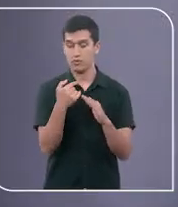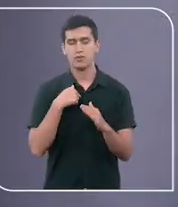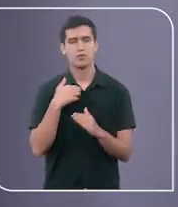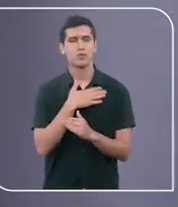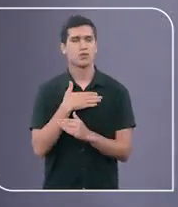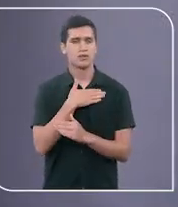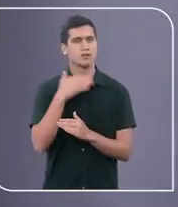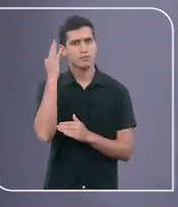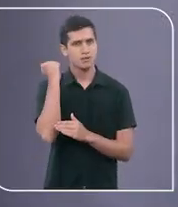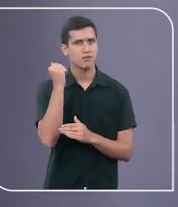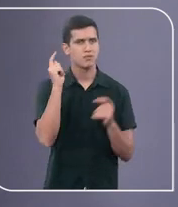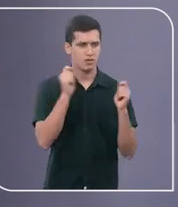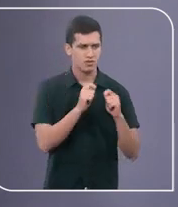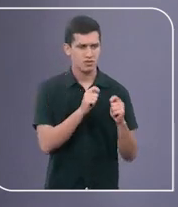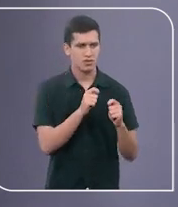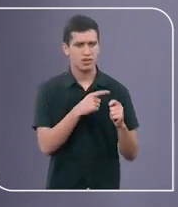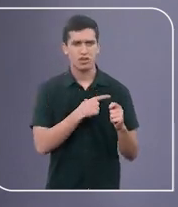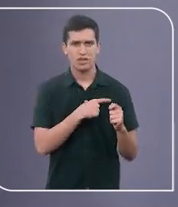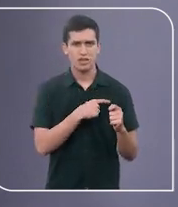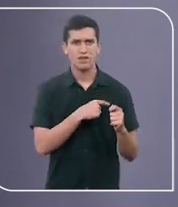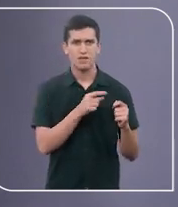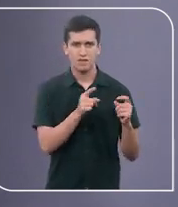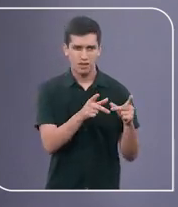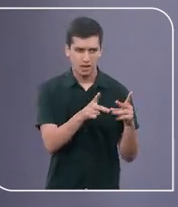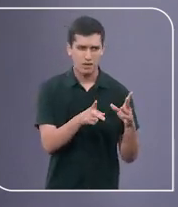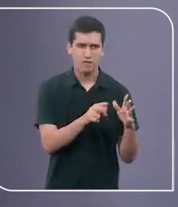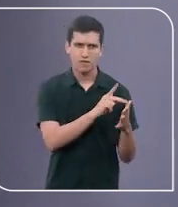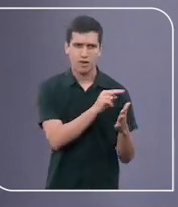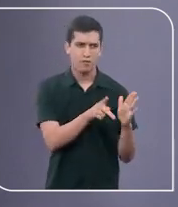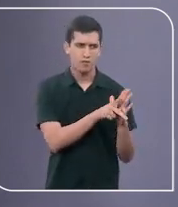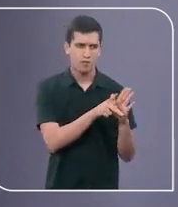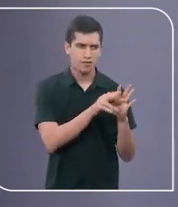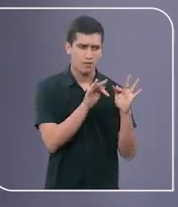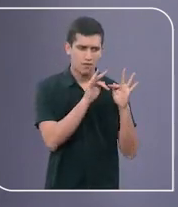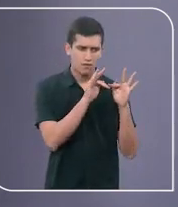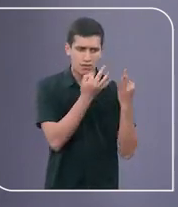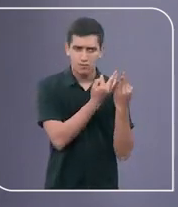penhorar bem de família para garantir o pagamento dessas dívidas condominiais?